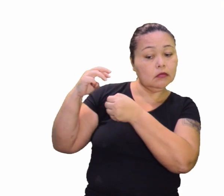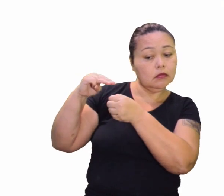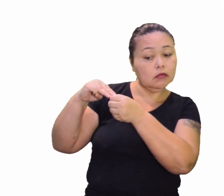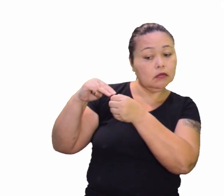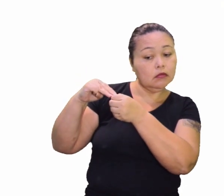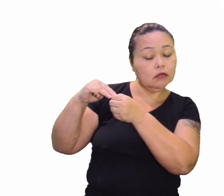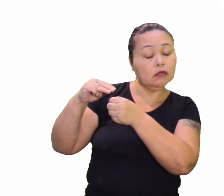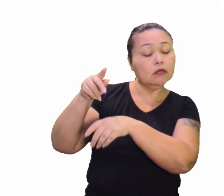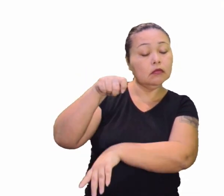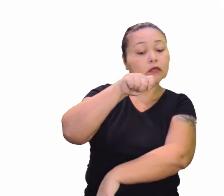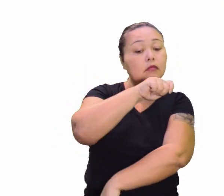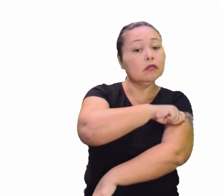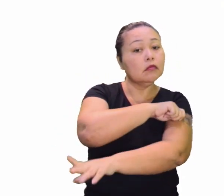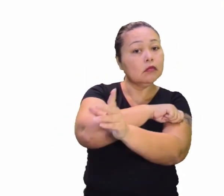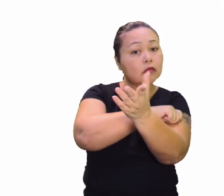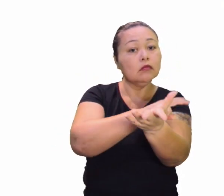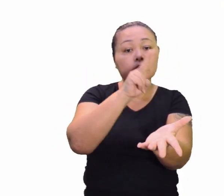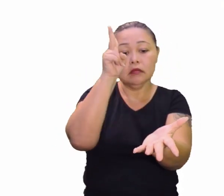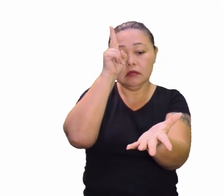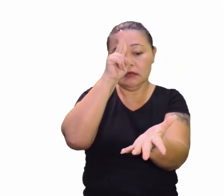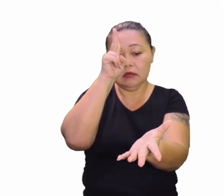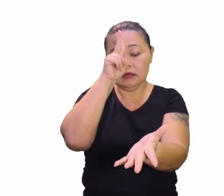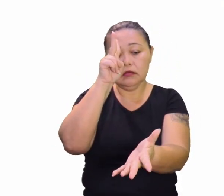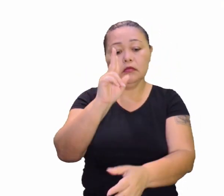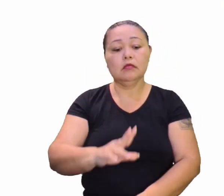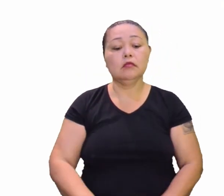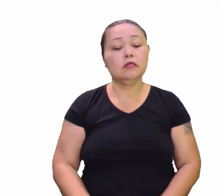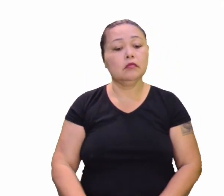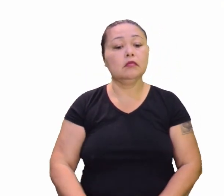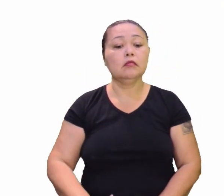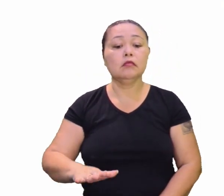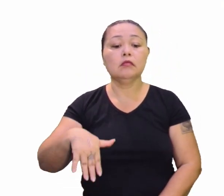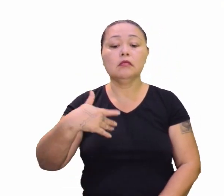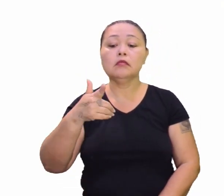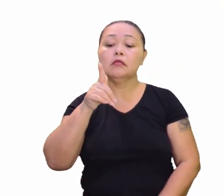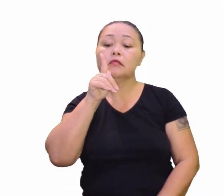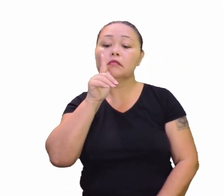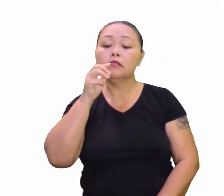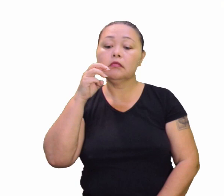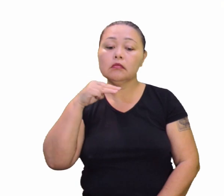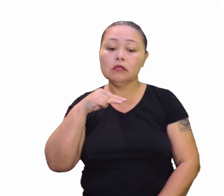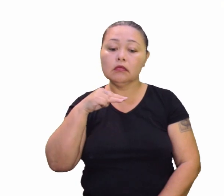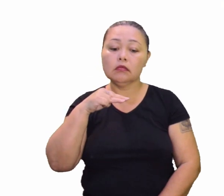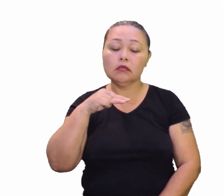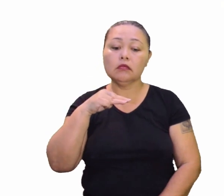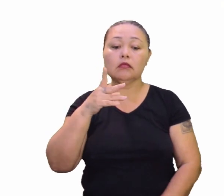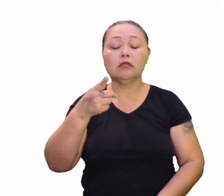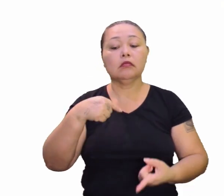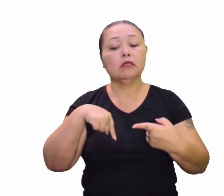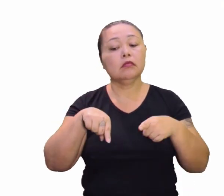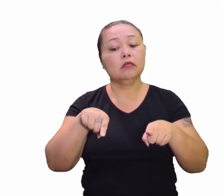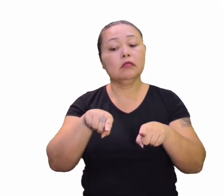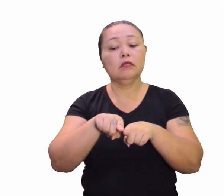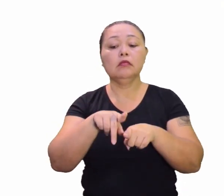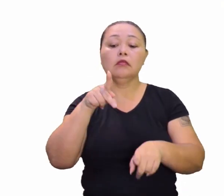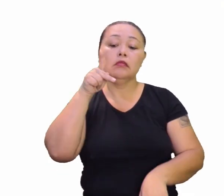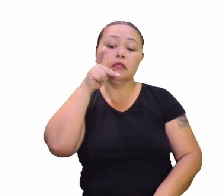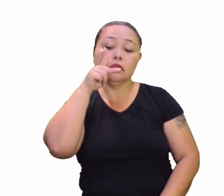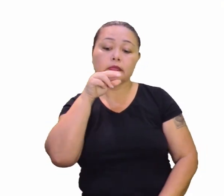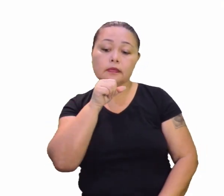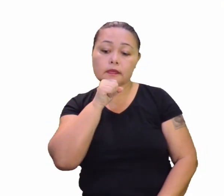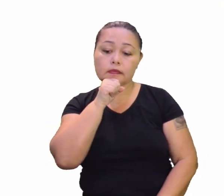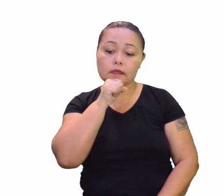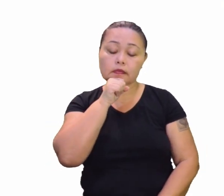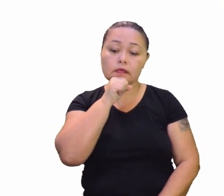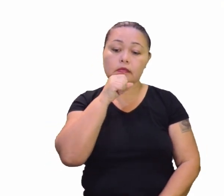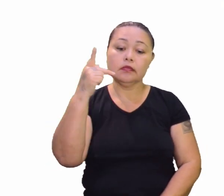Obviamente que o aluno vai lembrar que tanto Guajará-Mirim quanto Porto